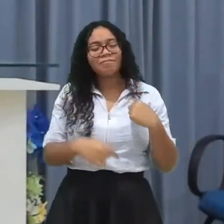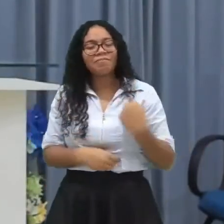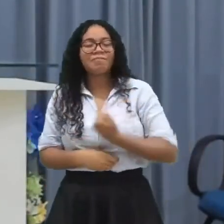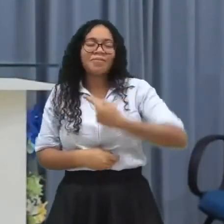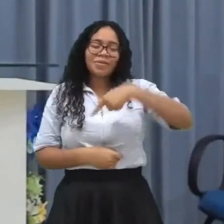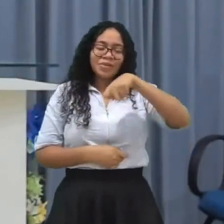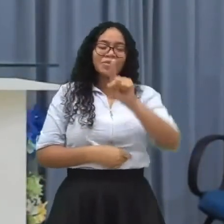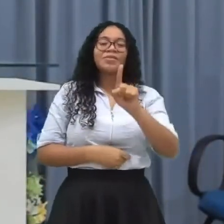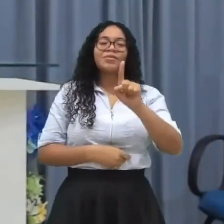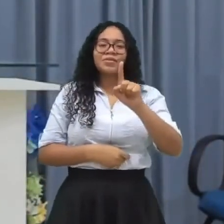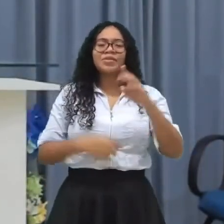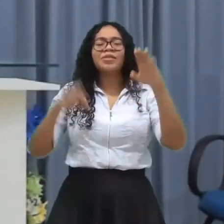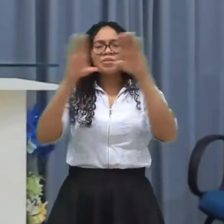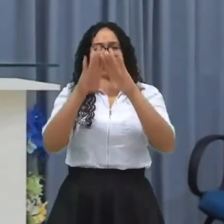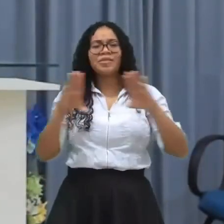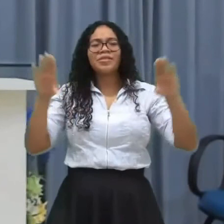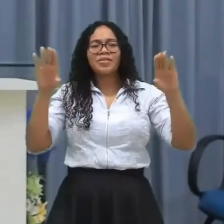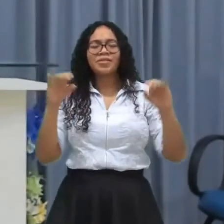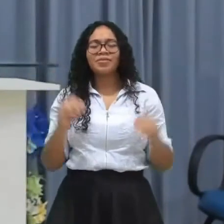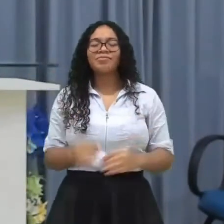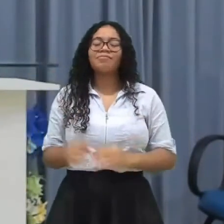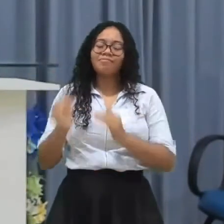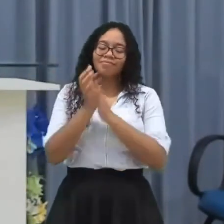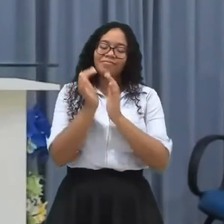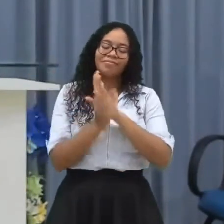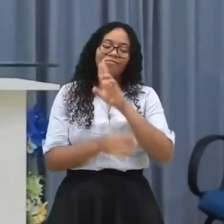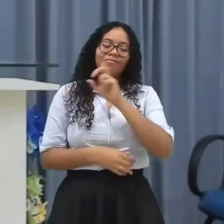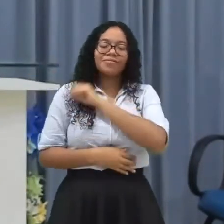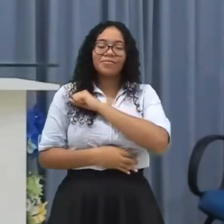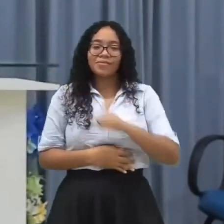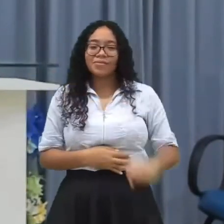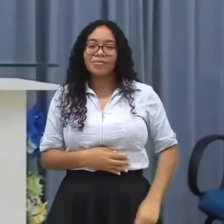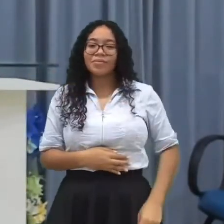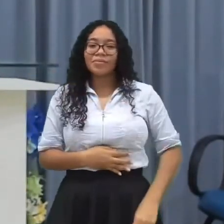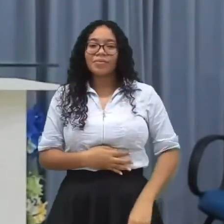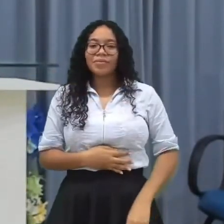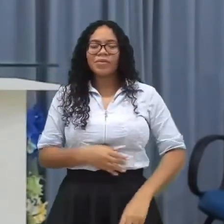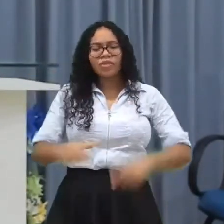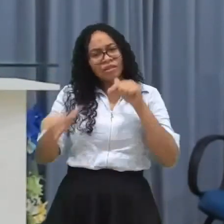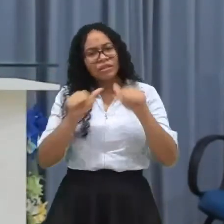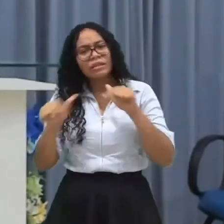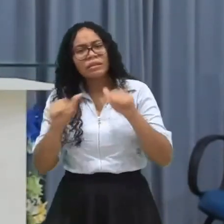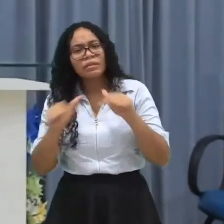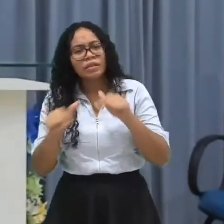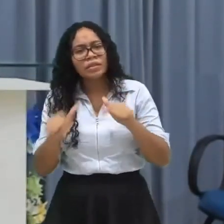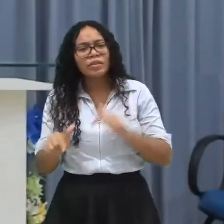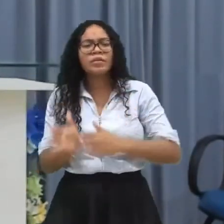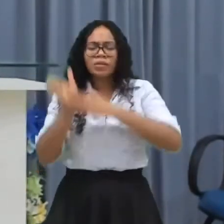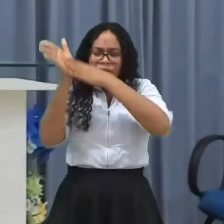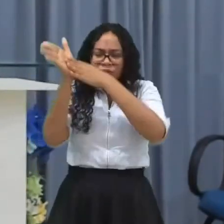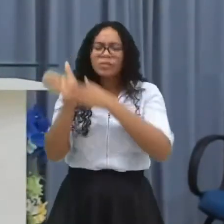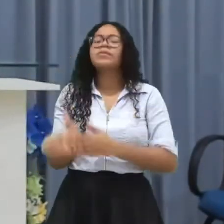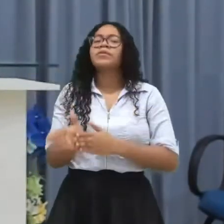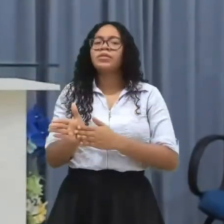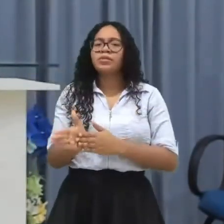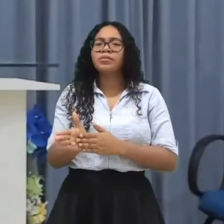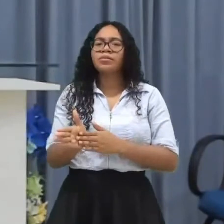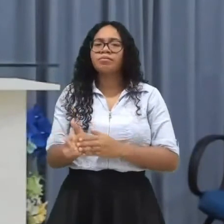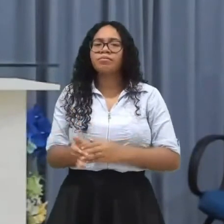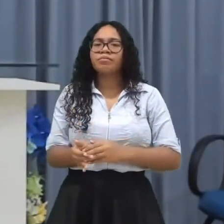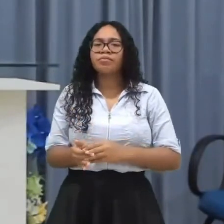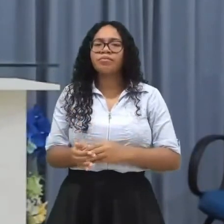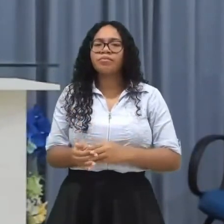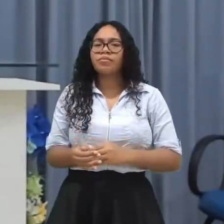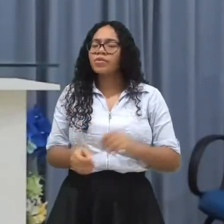o céu. Bendito seja o Senhor. Trabalhemos por isto. Não vamos dar espaço ao inimigo,